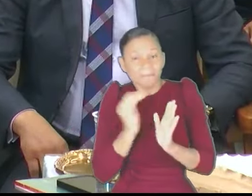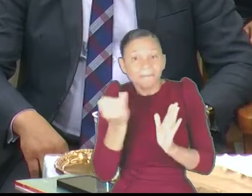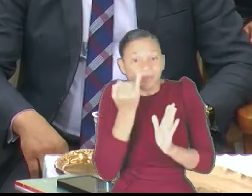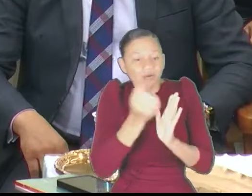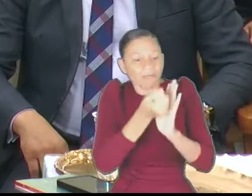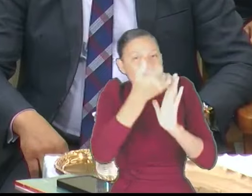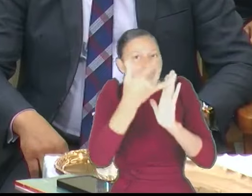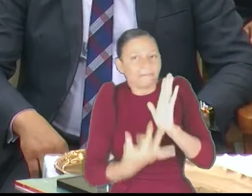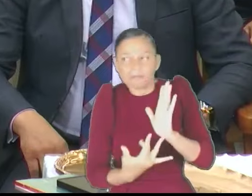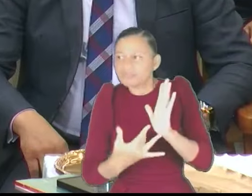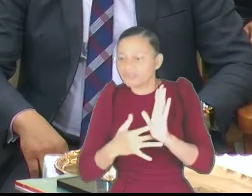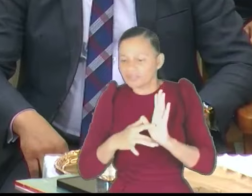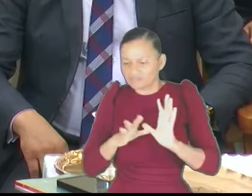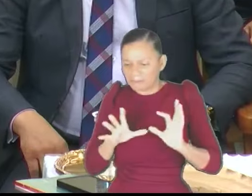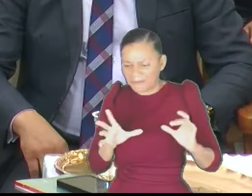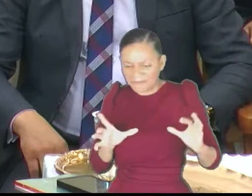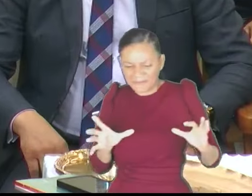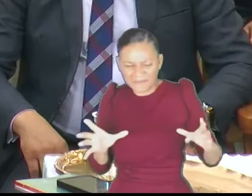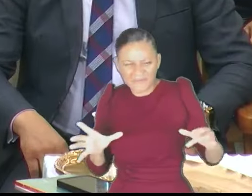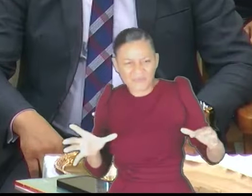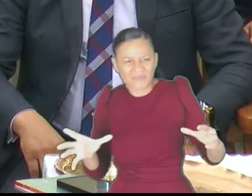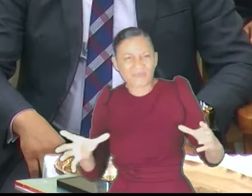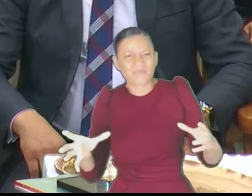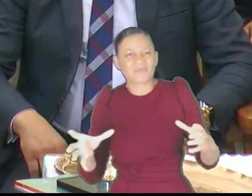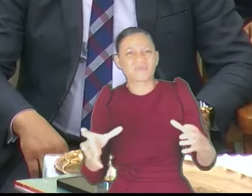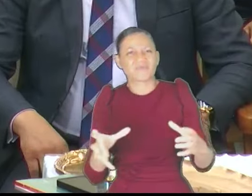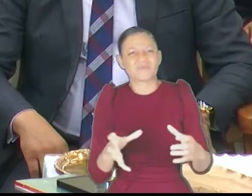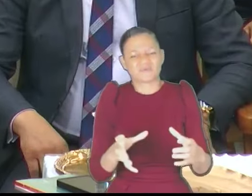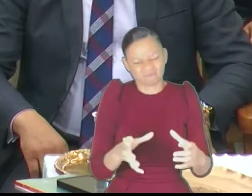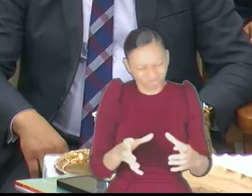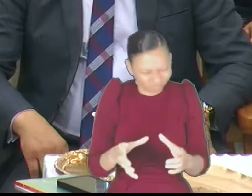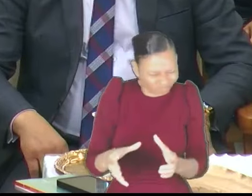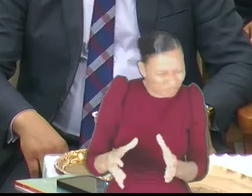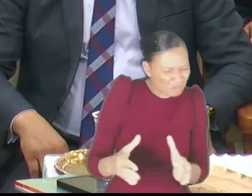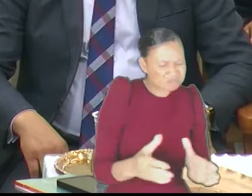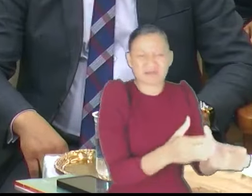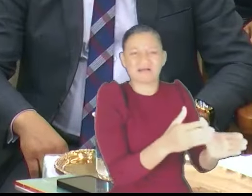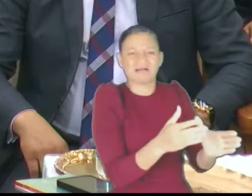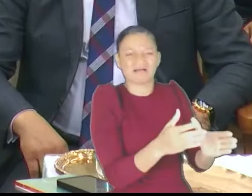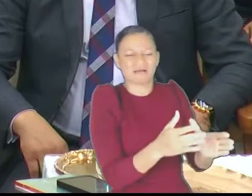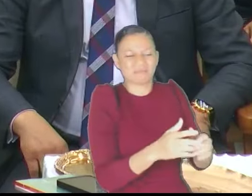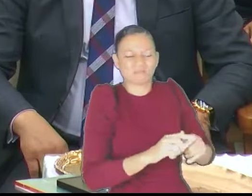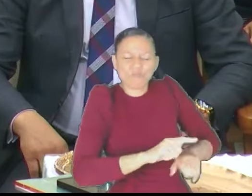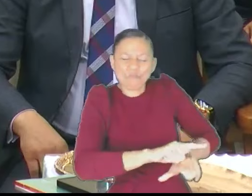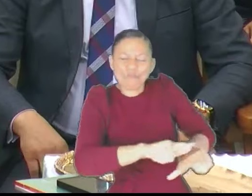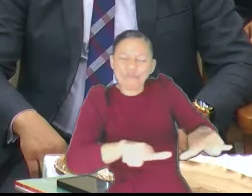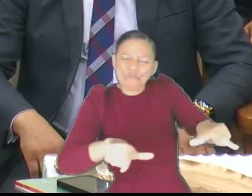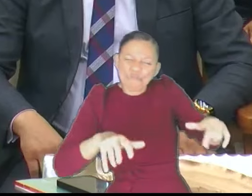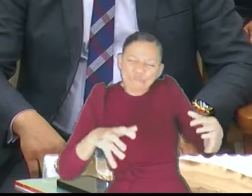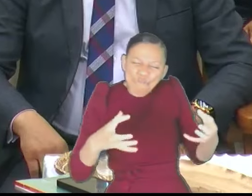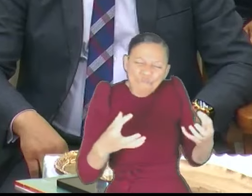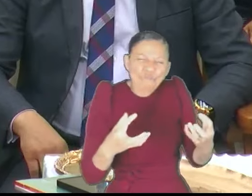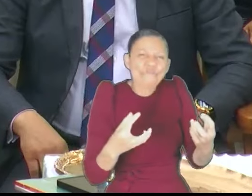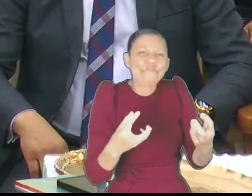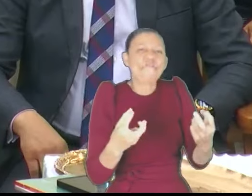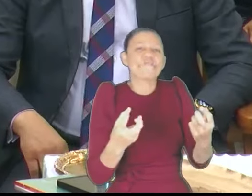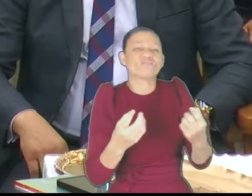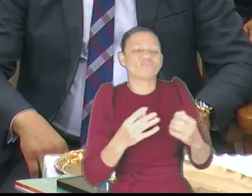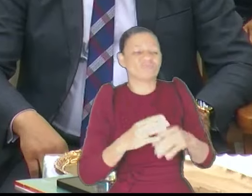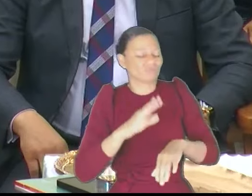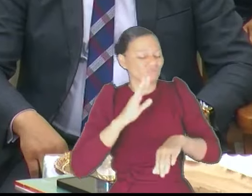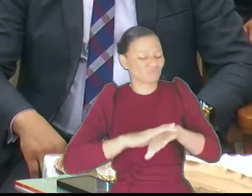pegou esse povo, meteu eles no deserto. Sabe o que é isso?